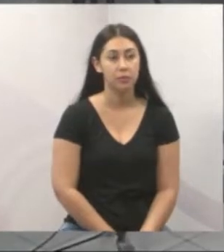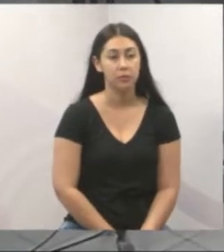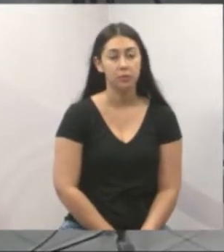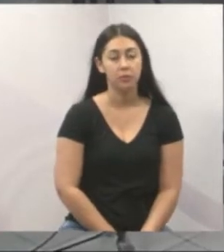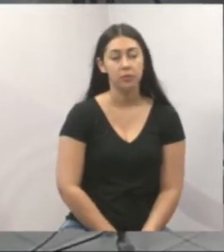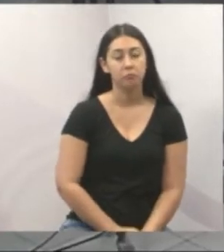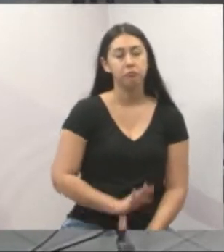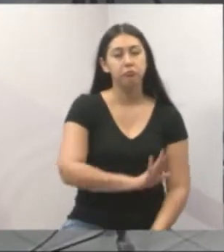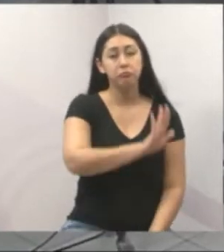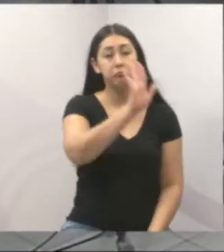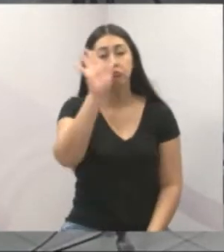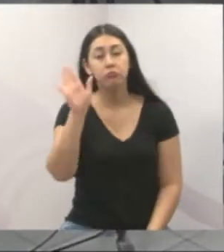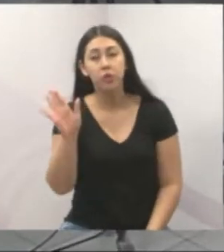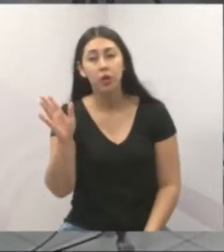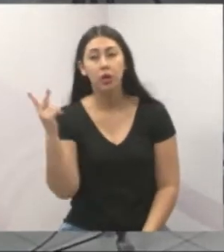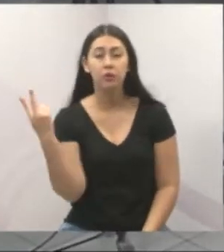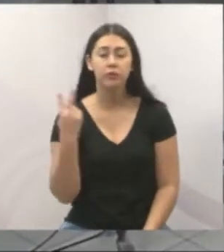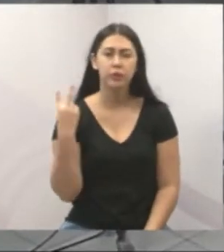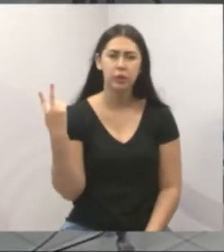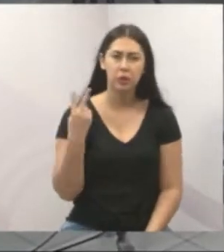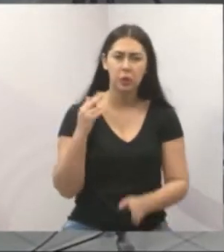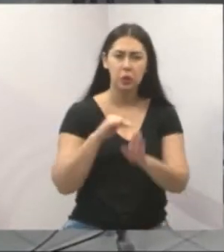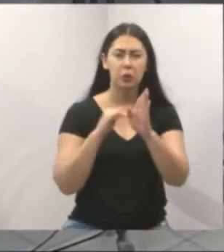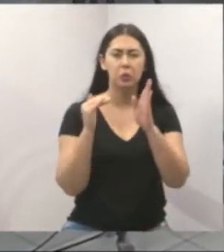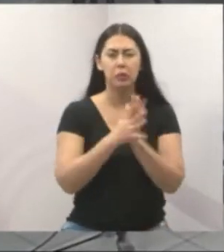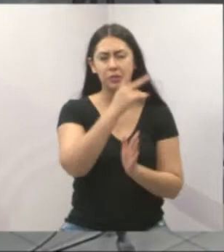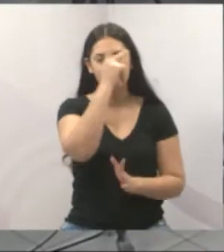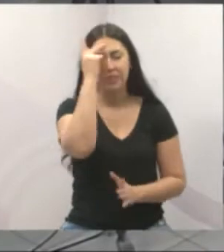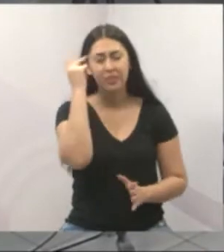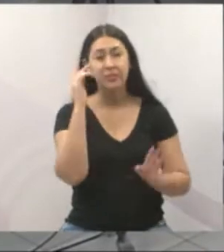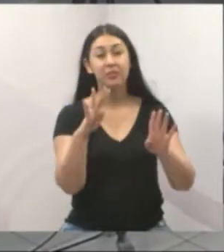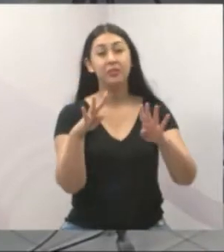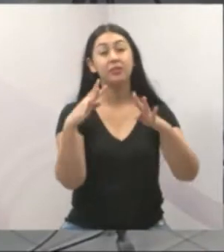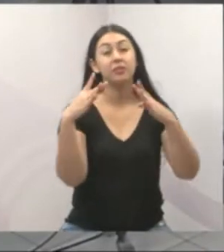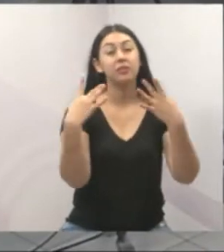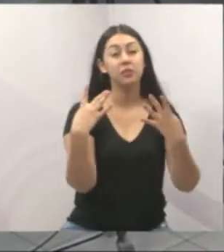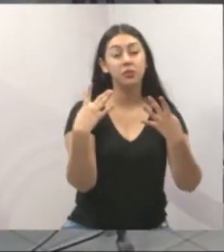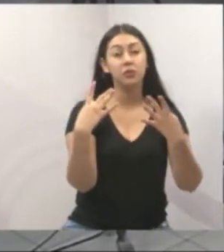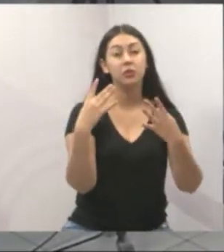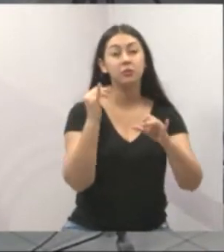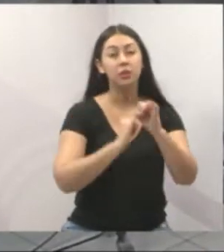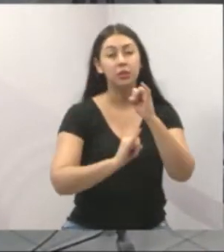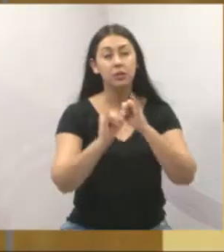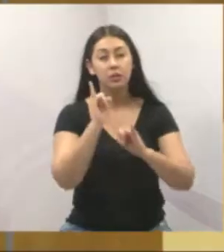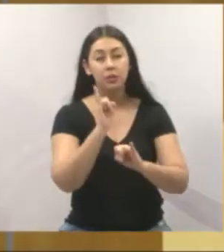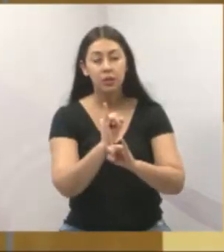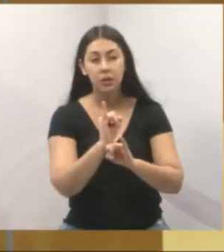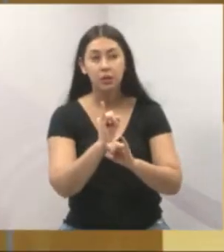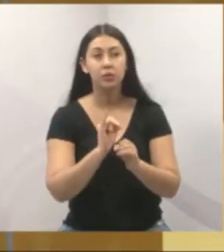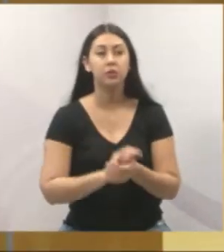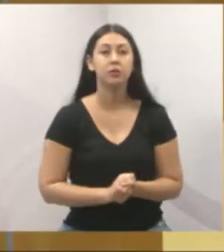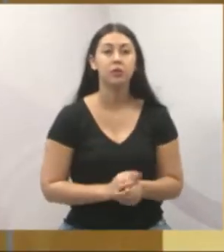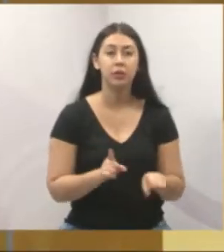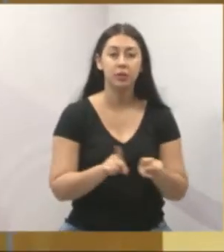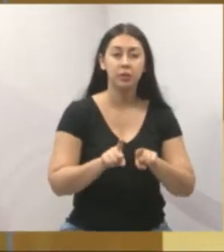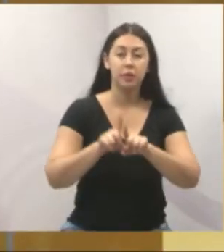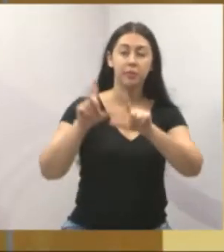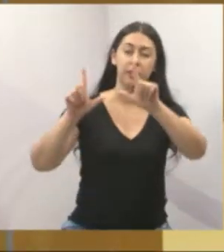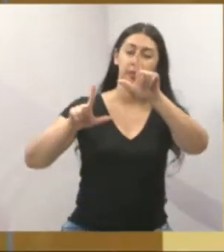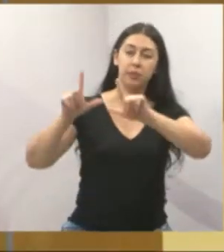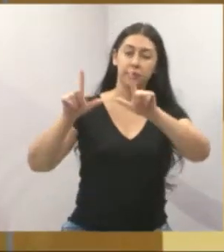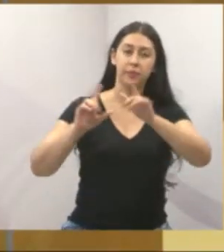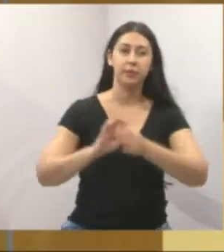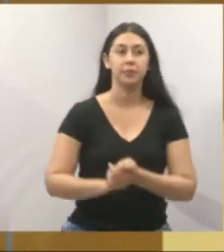Quero cumprimentar os vereadores, vereadoras, todos que nos acompanham pela internet, pela TV Câmara,